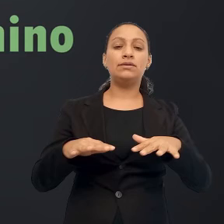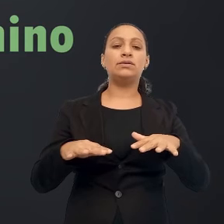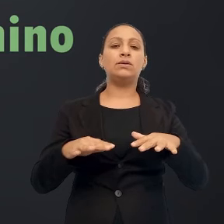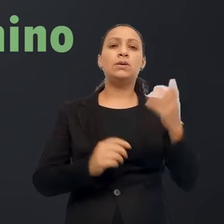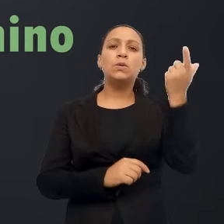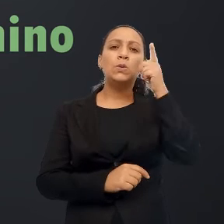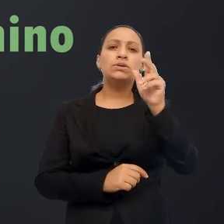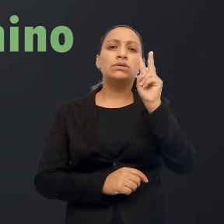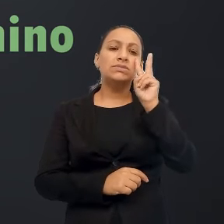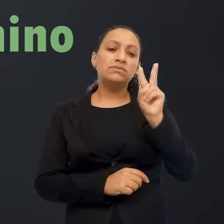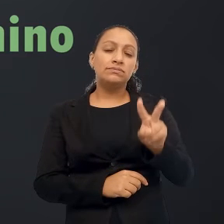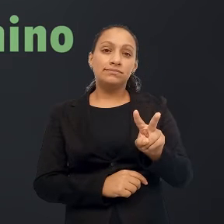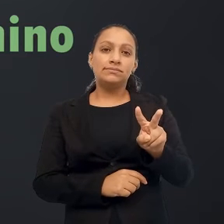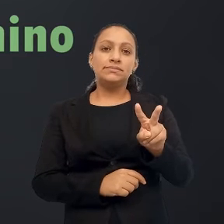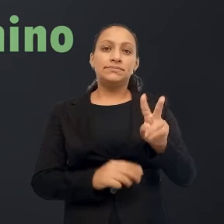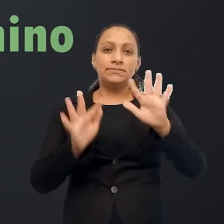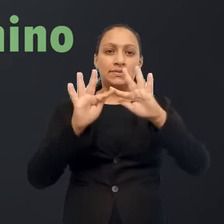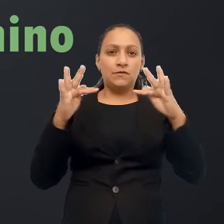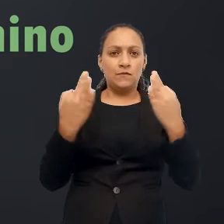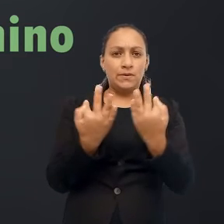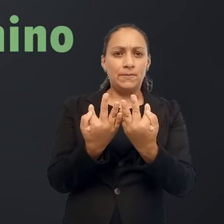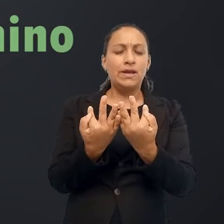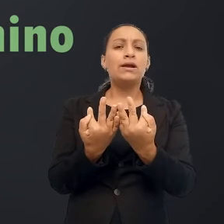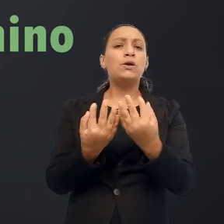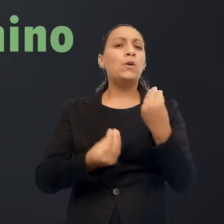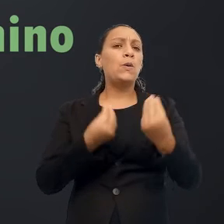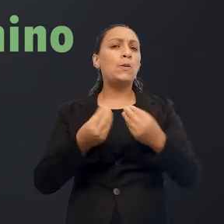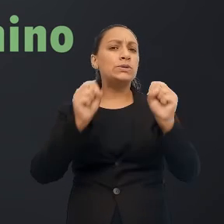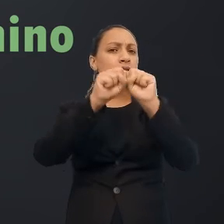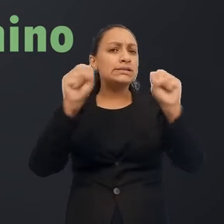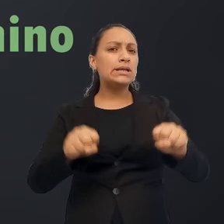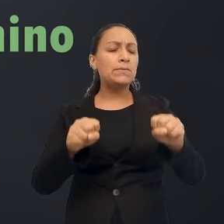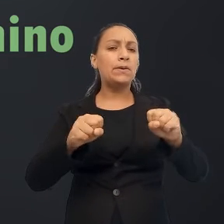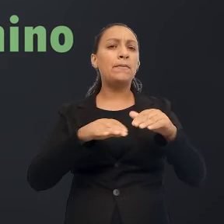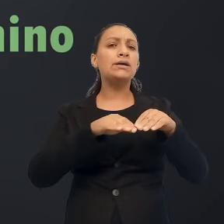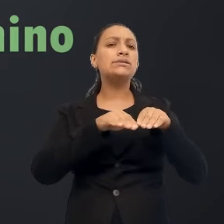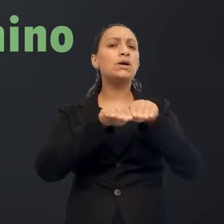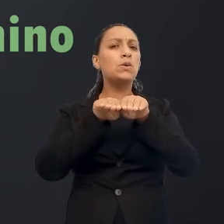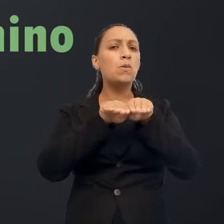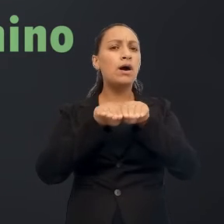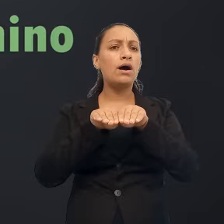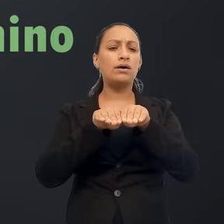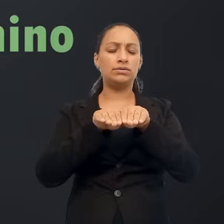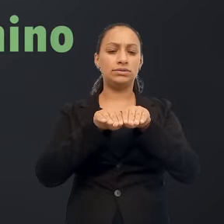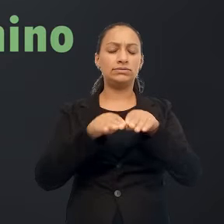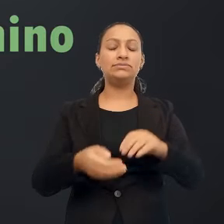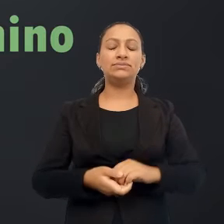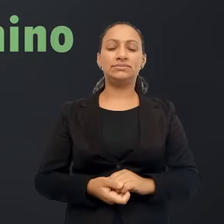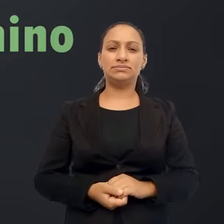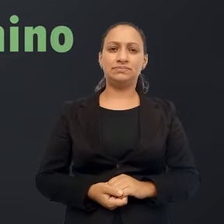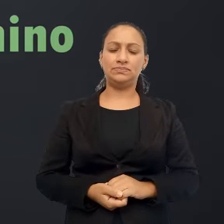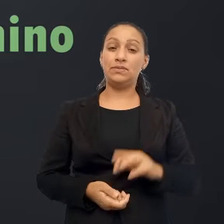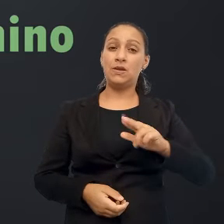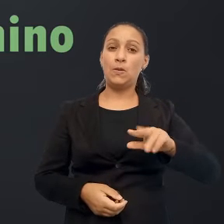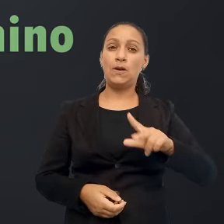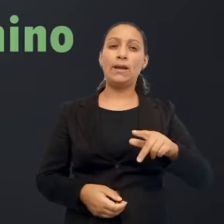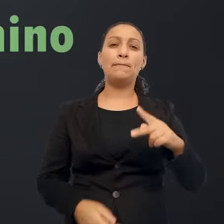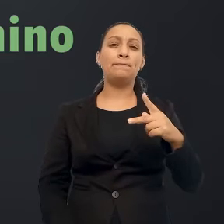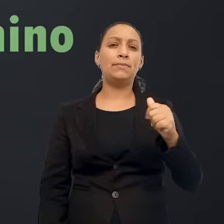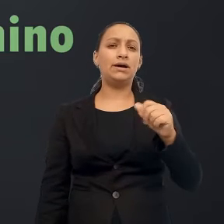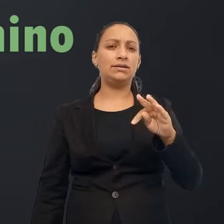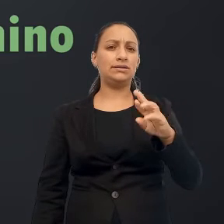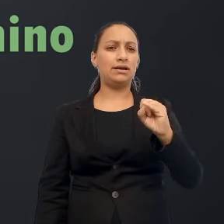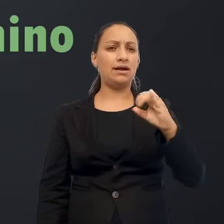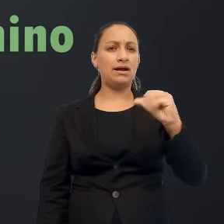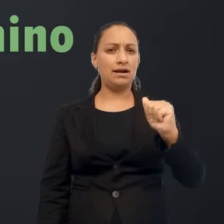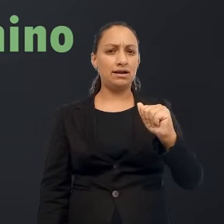consegue enxergar a família aí como um sistema mais igualitário e não tão patriarcal, centrado no